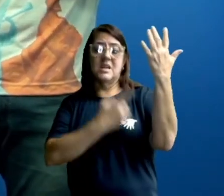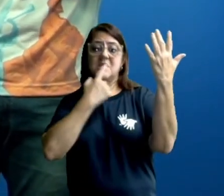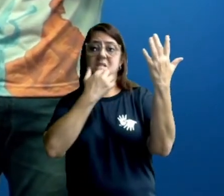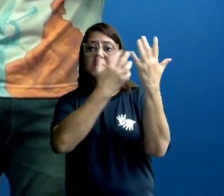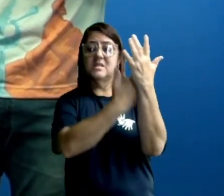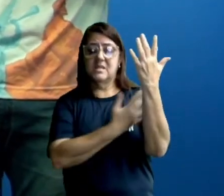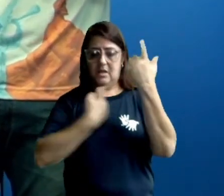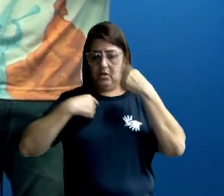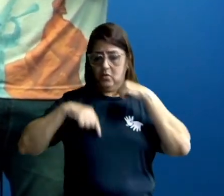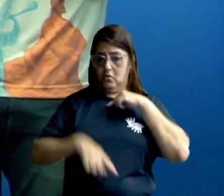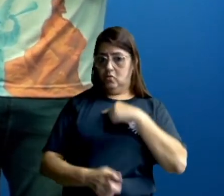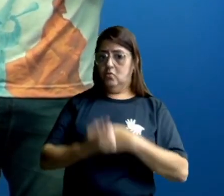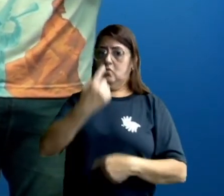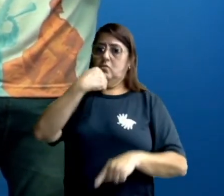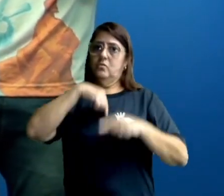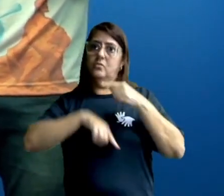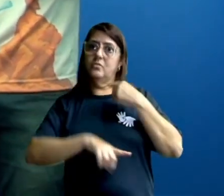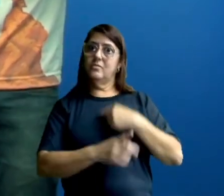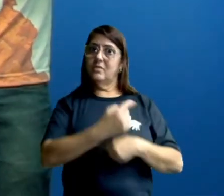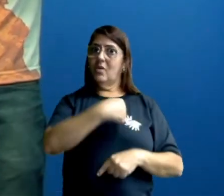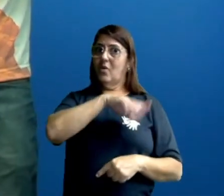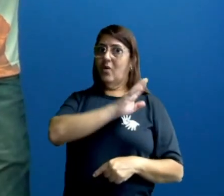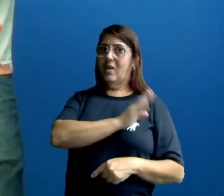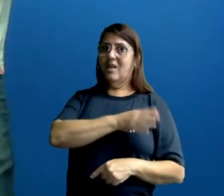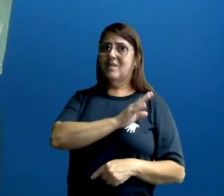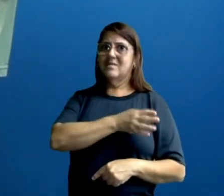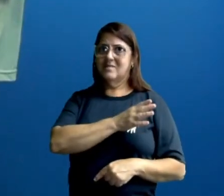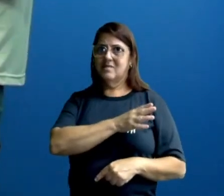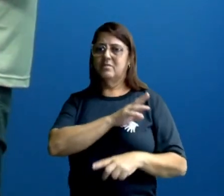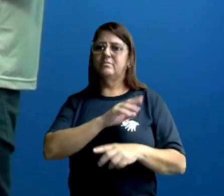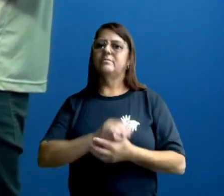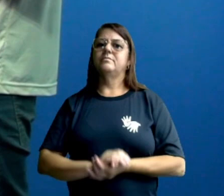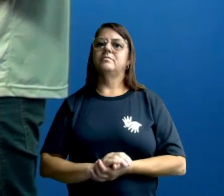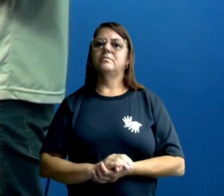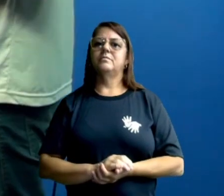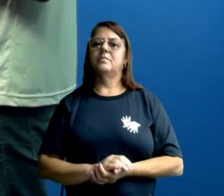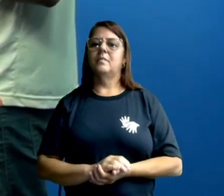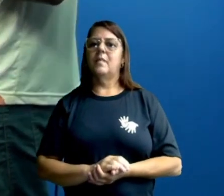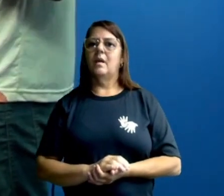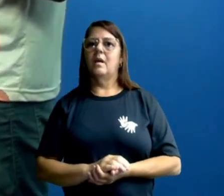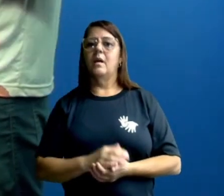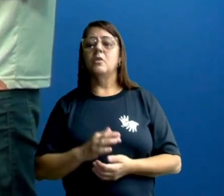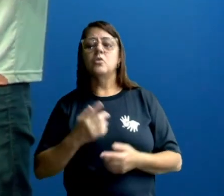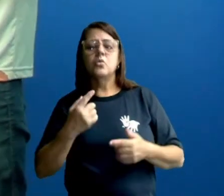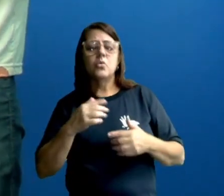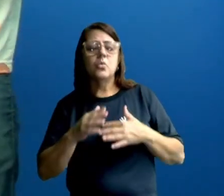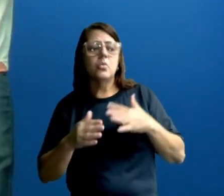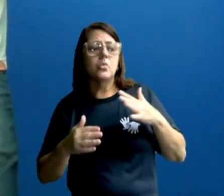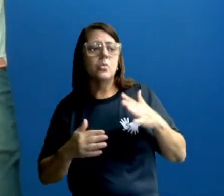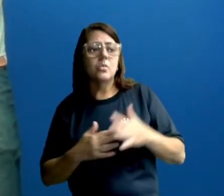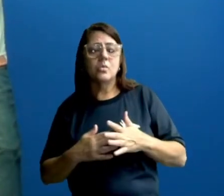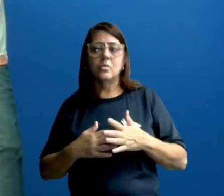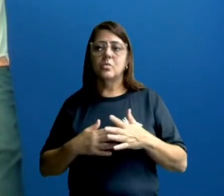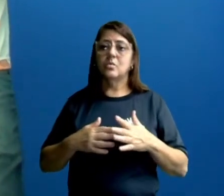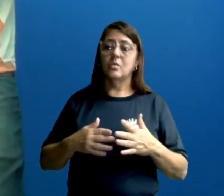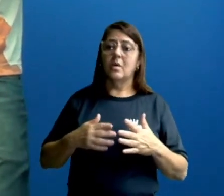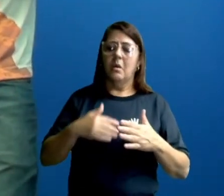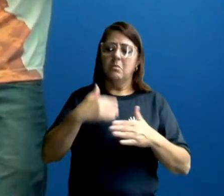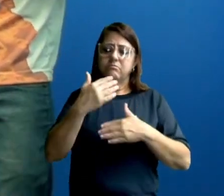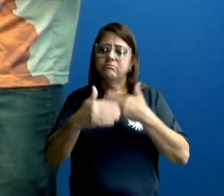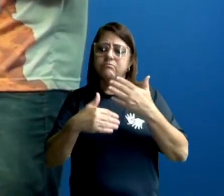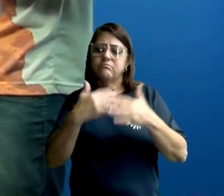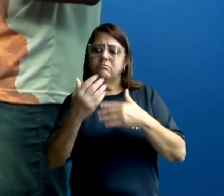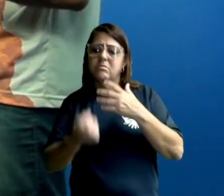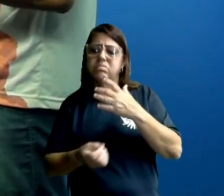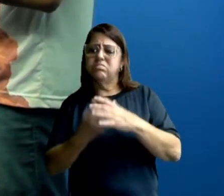tendo problemas no nosso coração, que a gente chama de doenças cardiovasculares, tá certo? E tudo isso gera inúmeros outros problemas para a